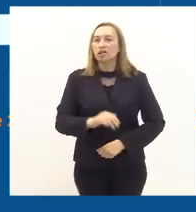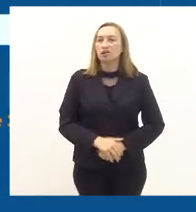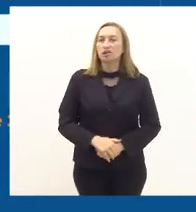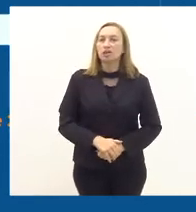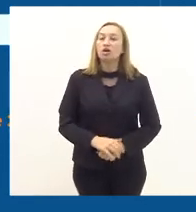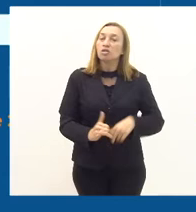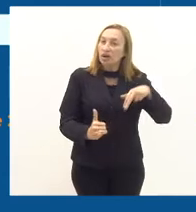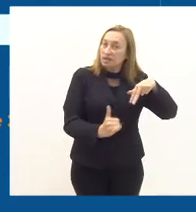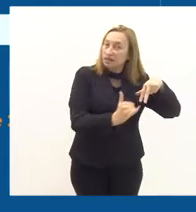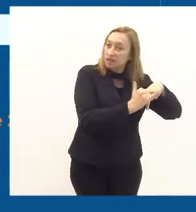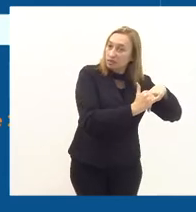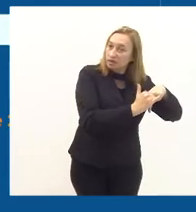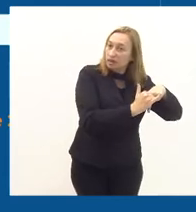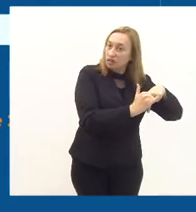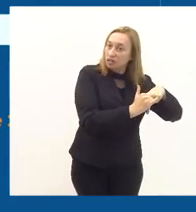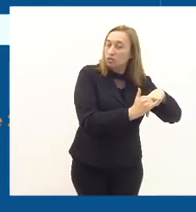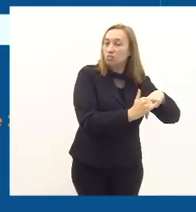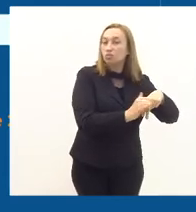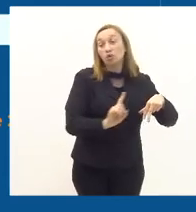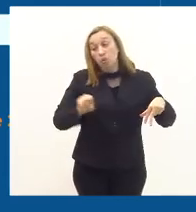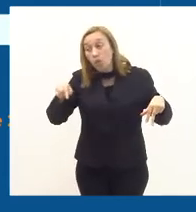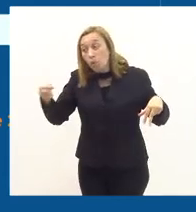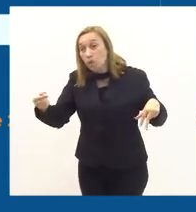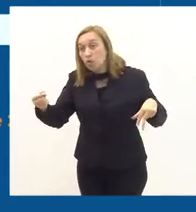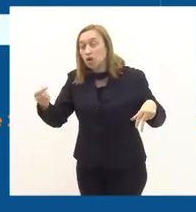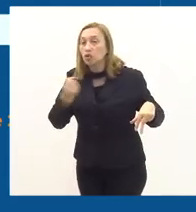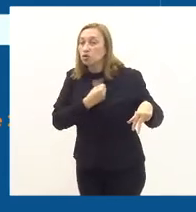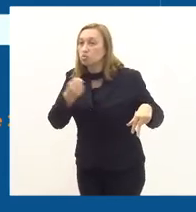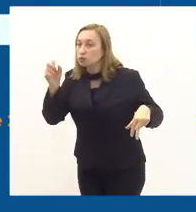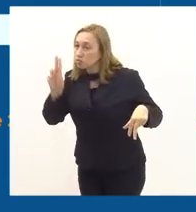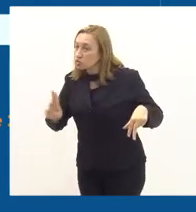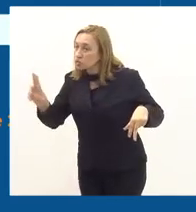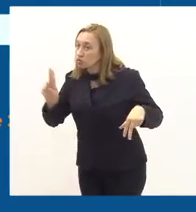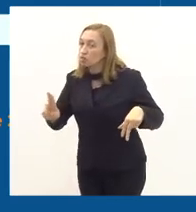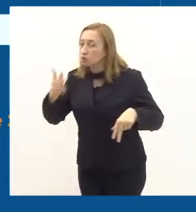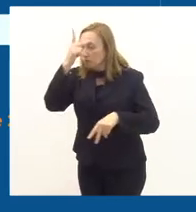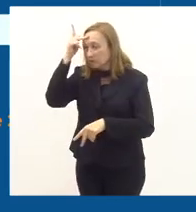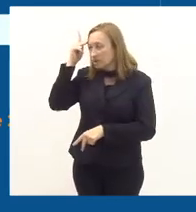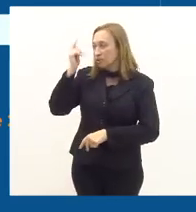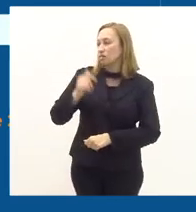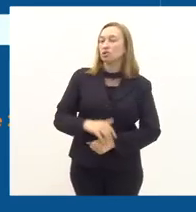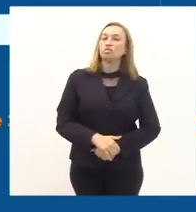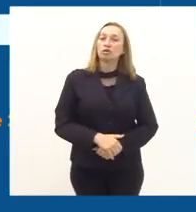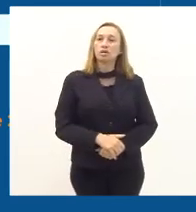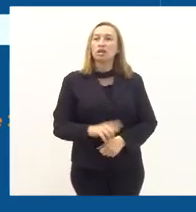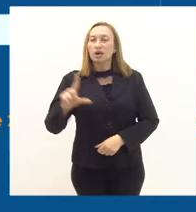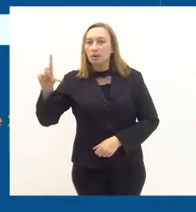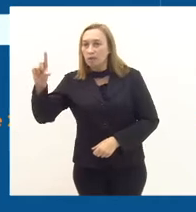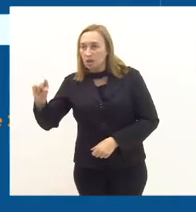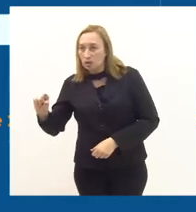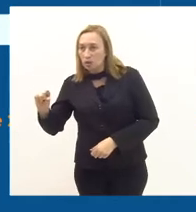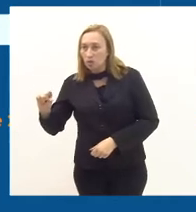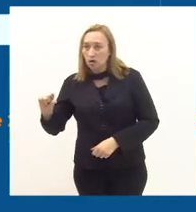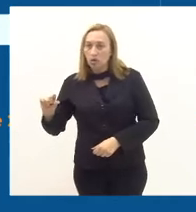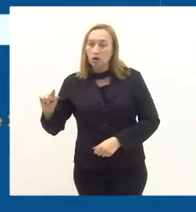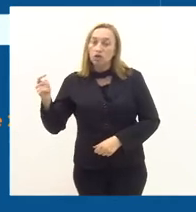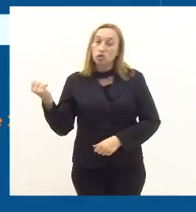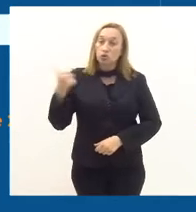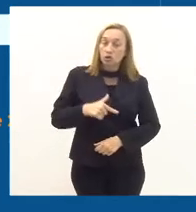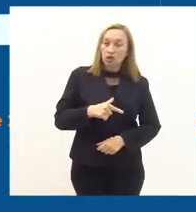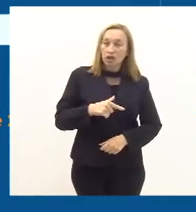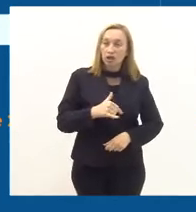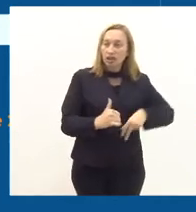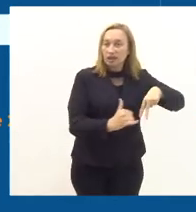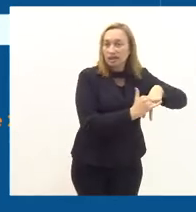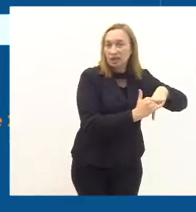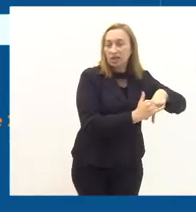o atendimento, outra coisa é o número de usuário. Então, a gente vai ter um número de usuário menor do que o número de atendimento. Porque um usuário